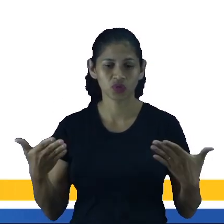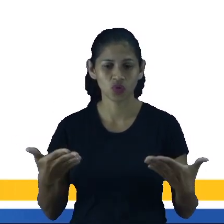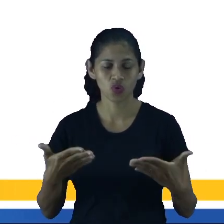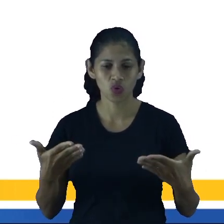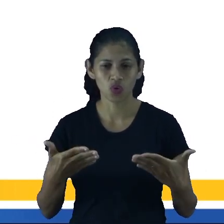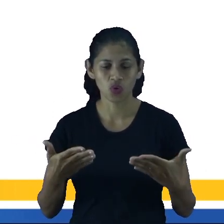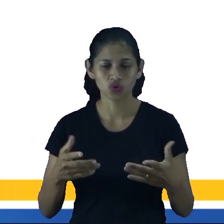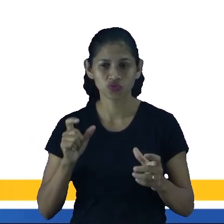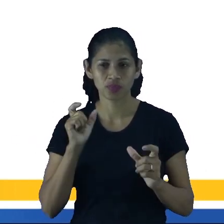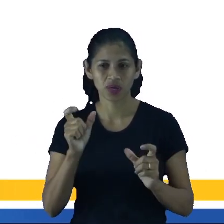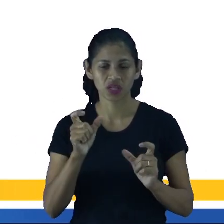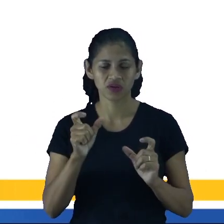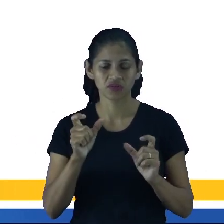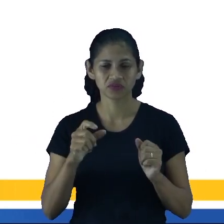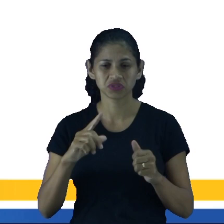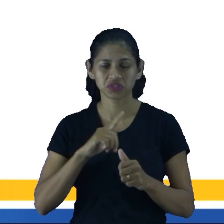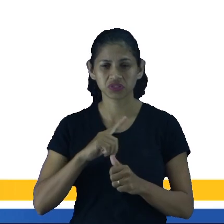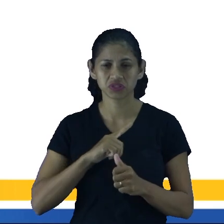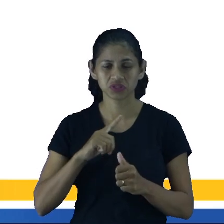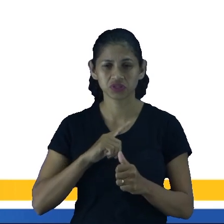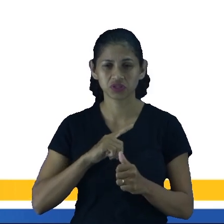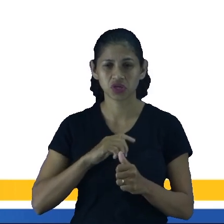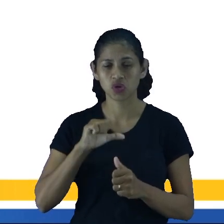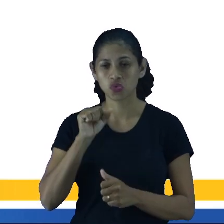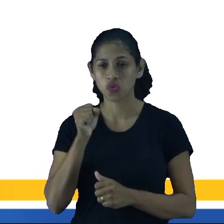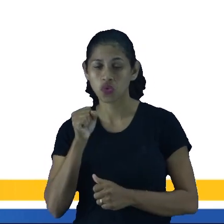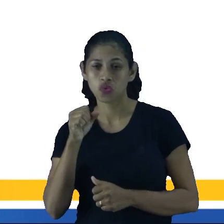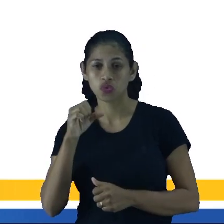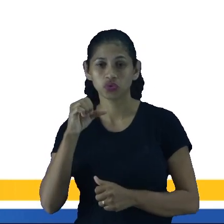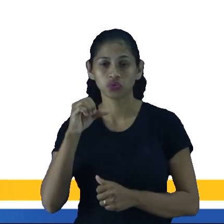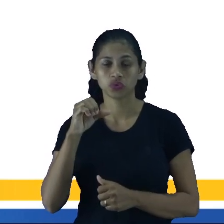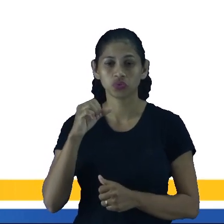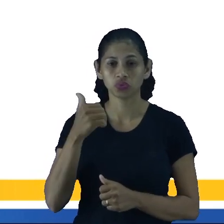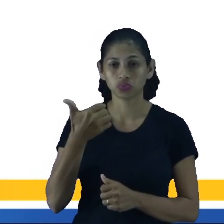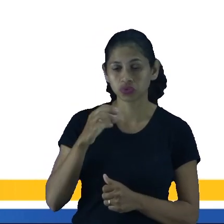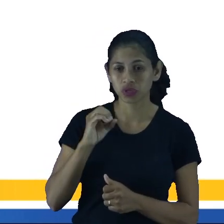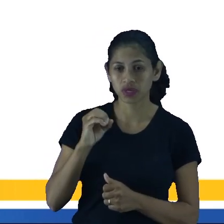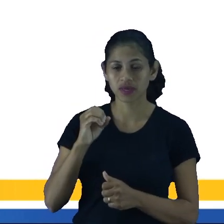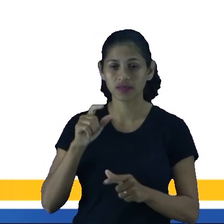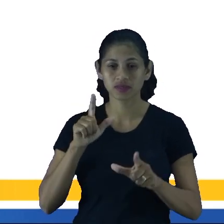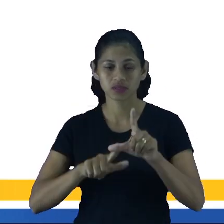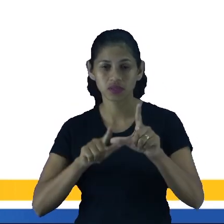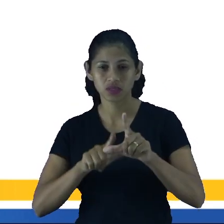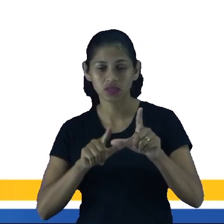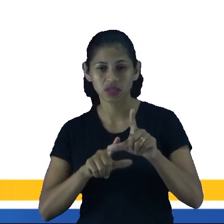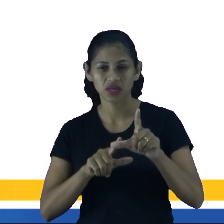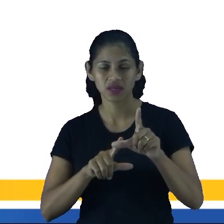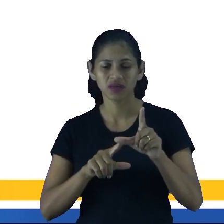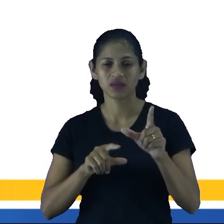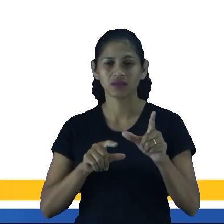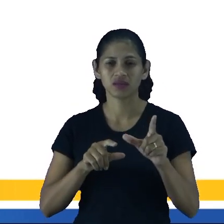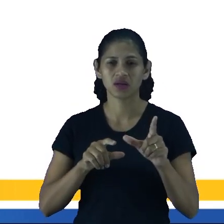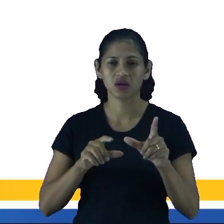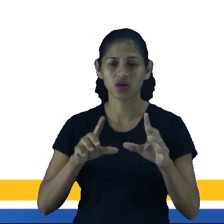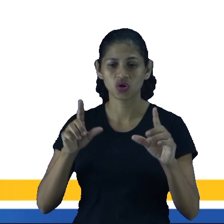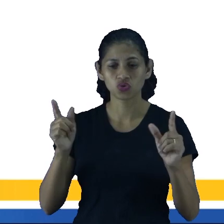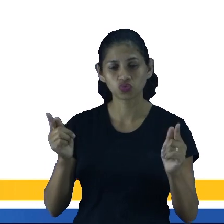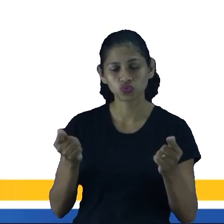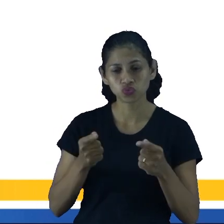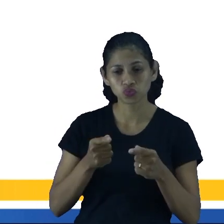palavras que têm 8, 10 letras, elas transformam em 2, né? Por exemplo, gente, aí bota GNT,